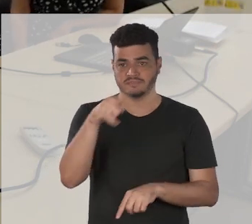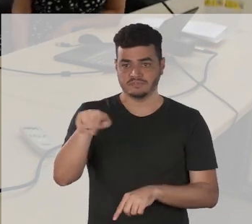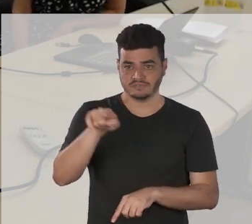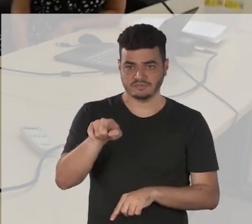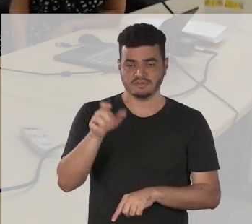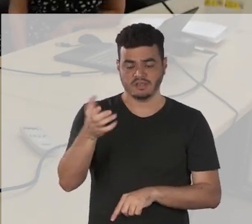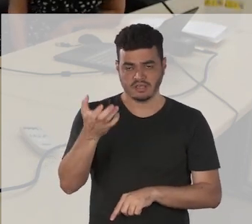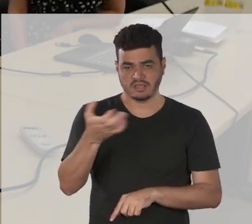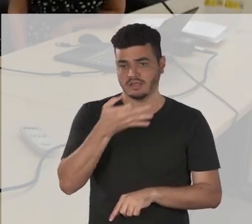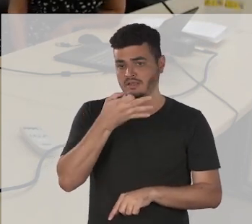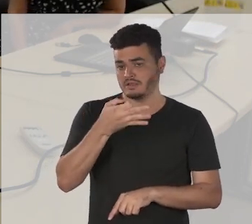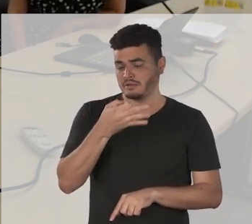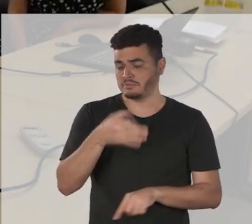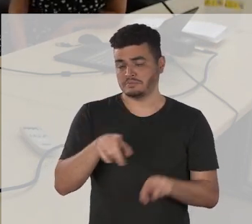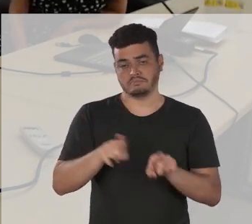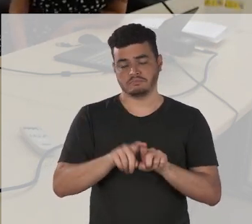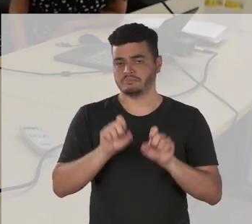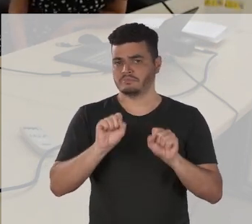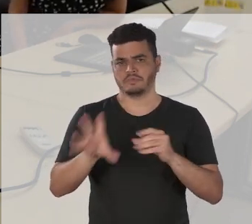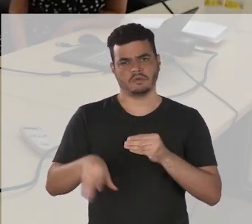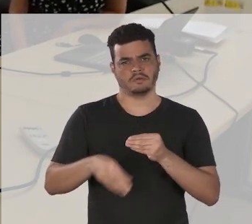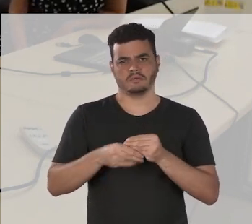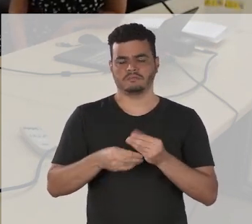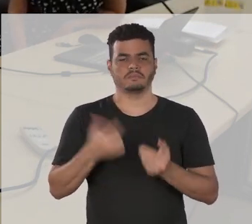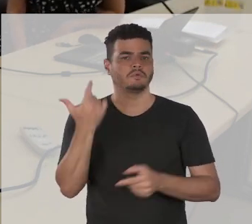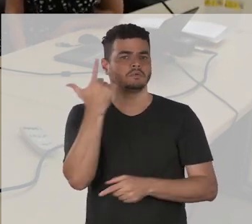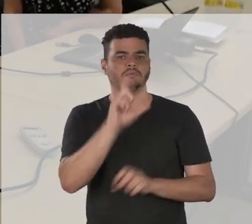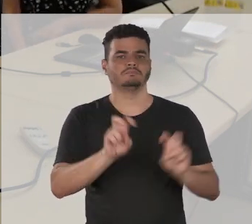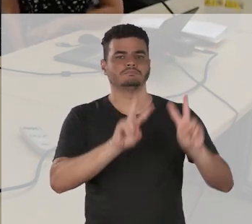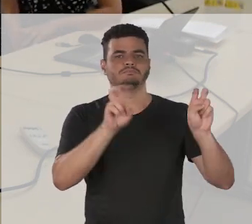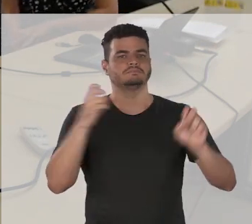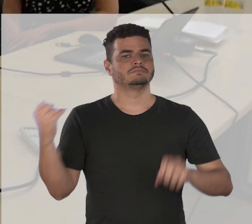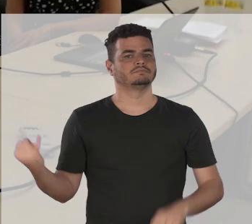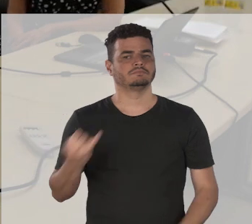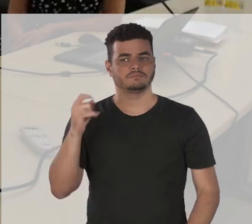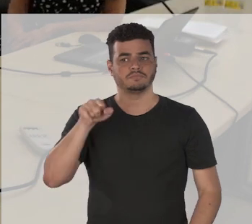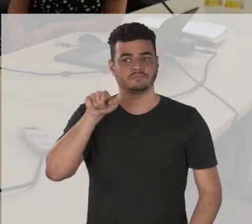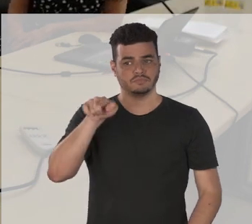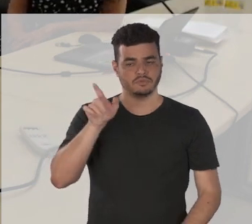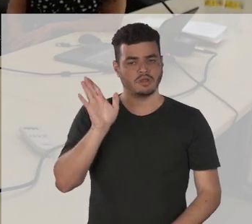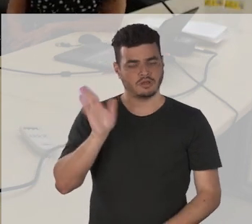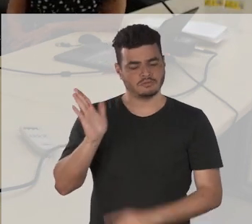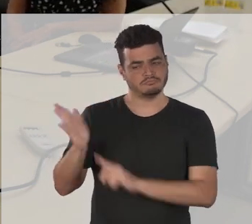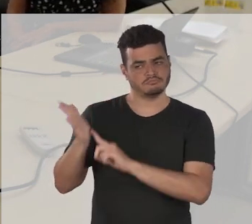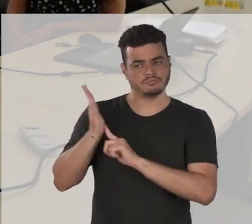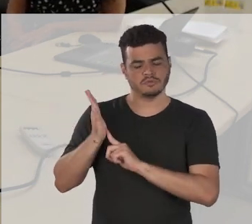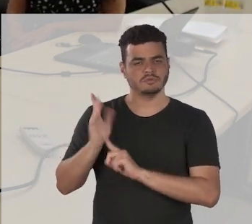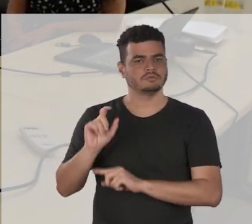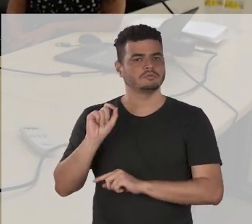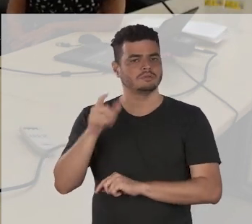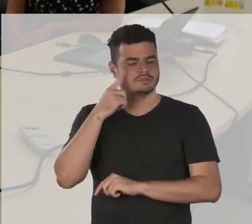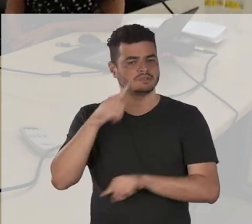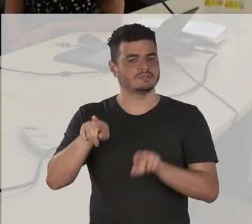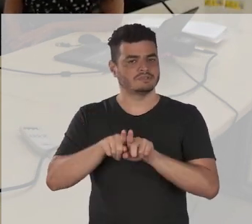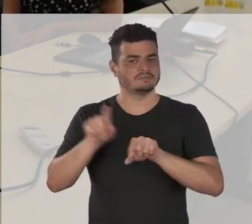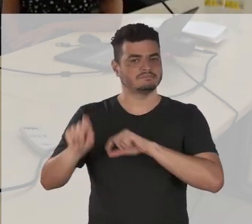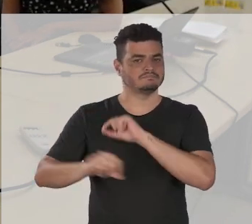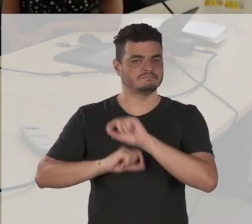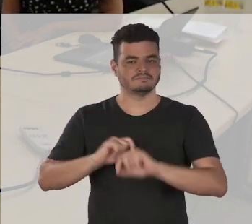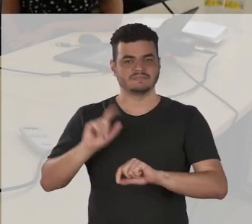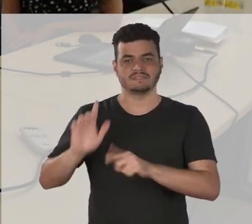pouquinho mais sobre isso. E outro tema muito importante que você nos trouxe é a questão das tensões,